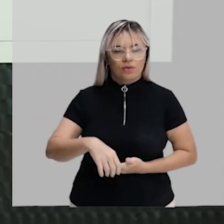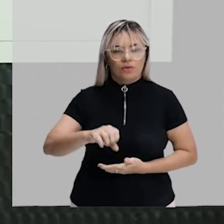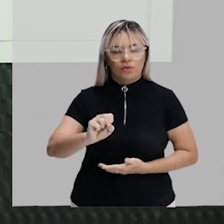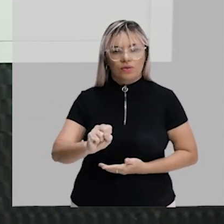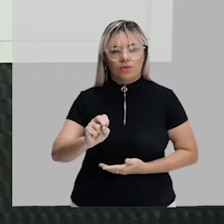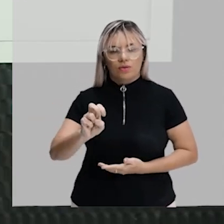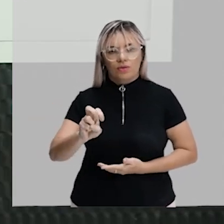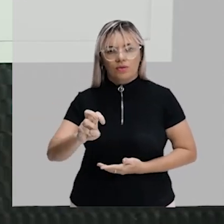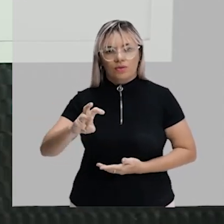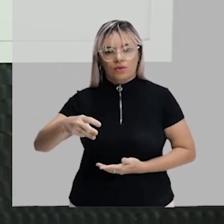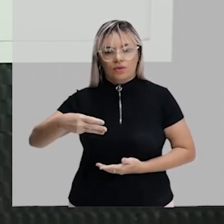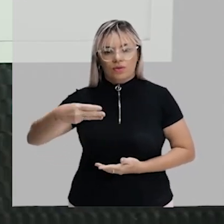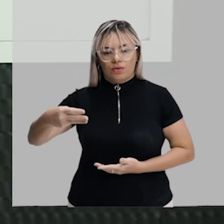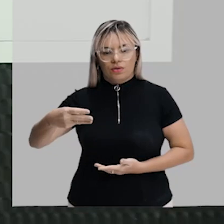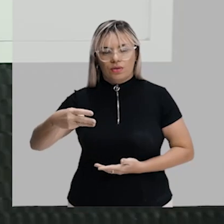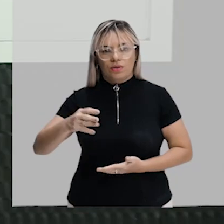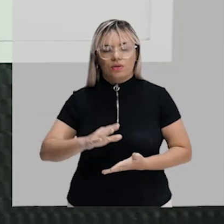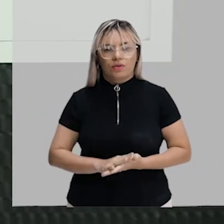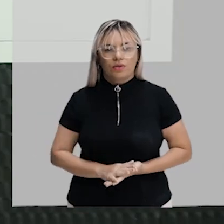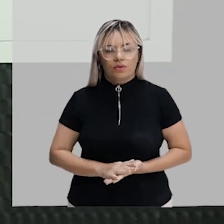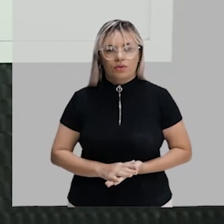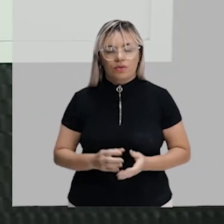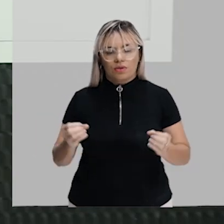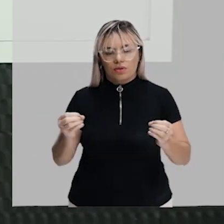dar aproximadamente